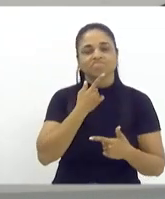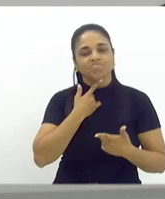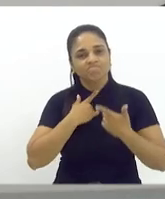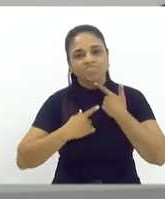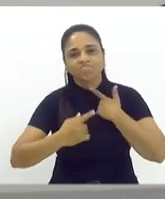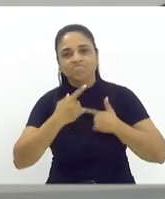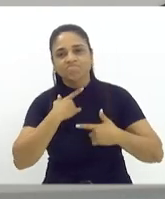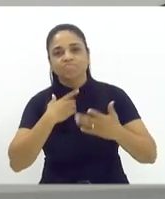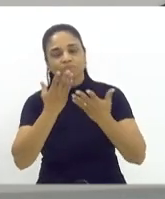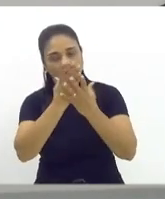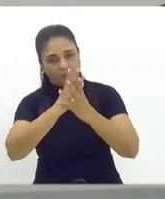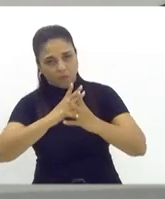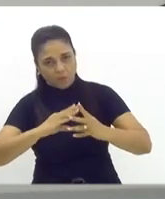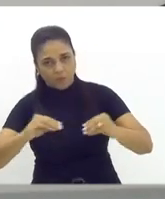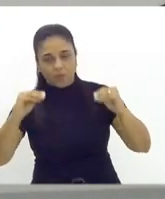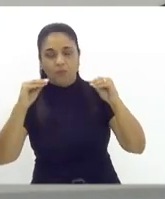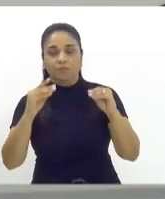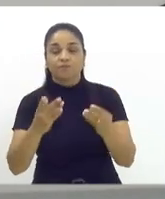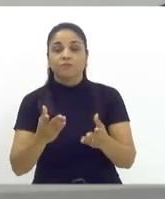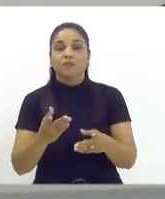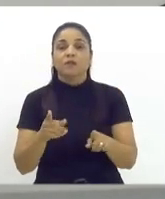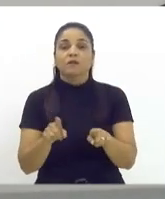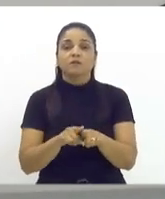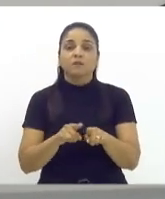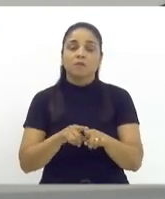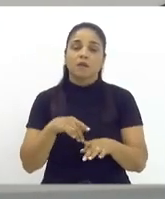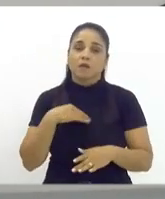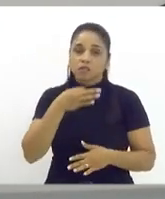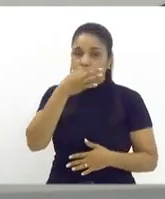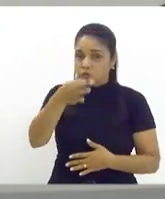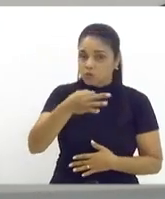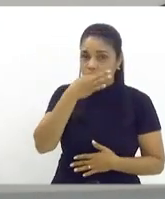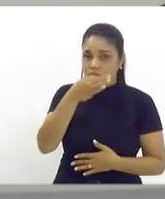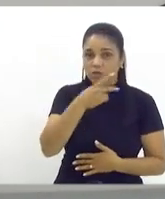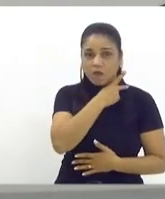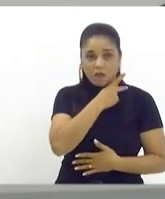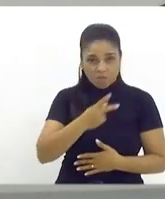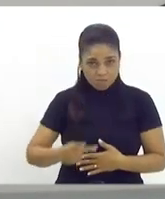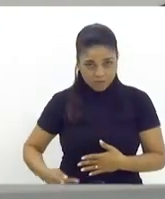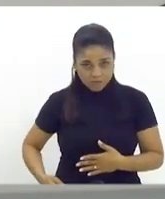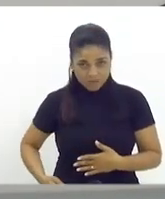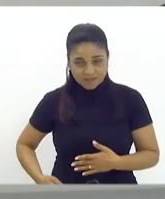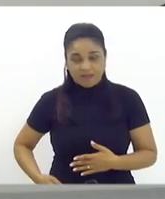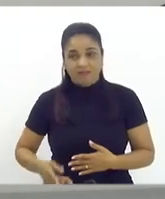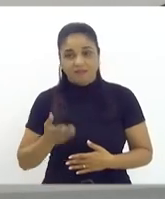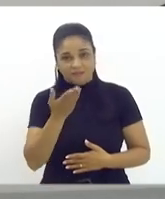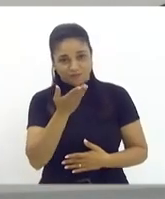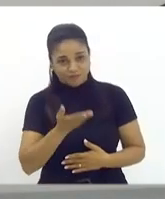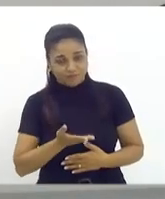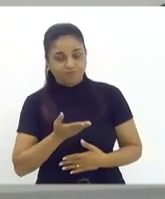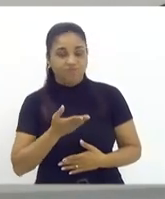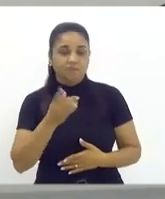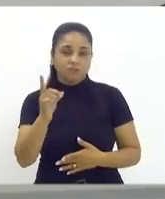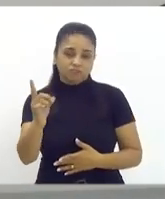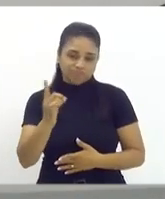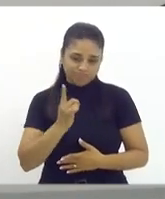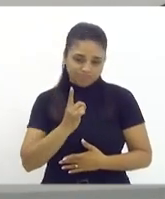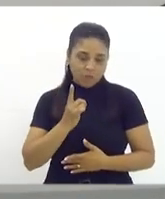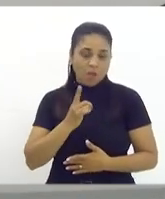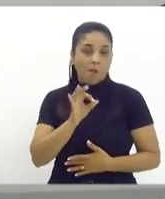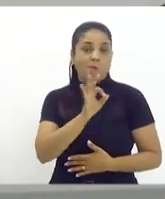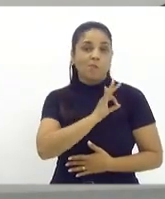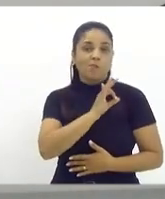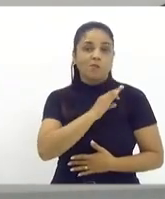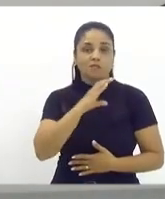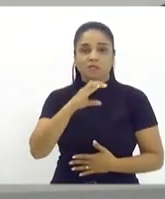que isso acabe e sugerir a nossa presidente também que traga alguém da Polícia Civil para esclarecer